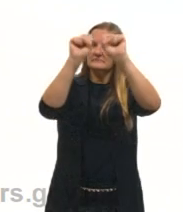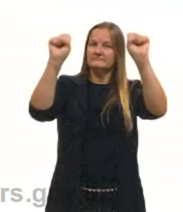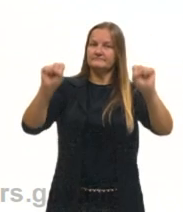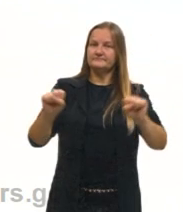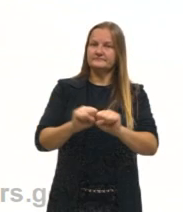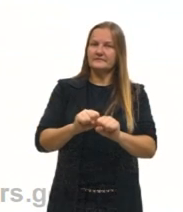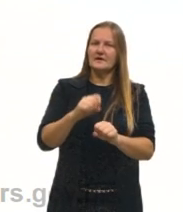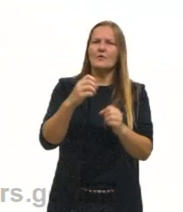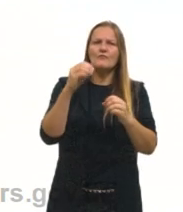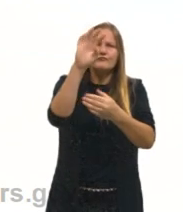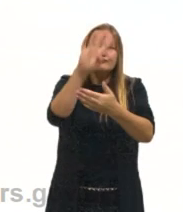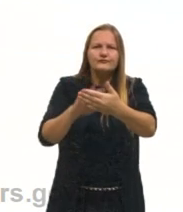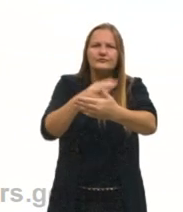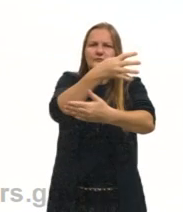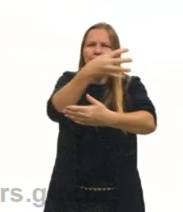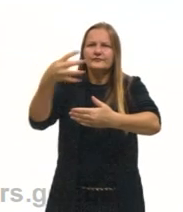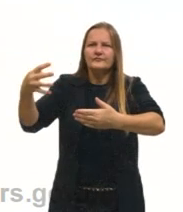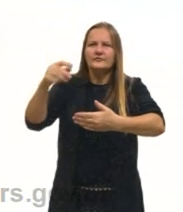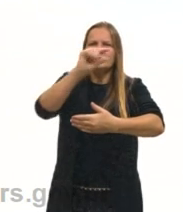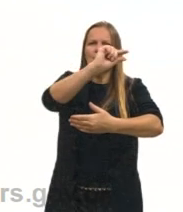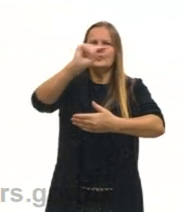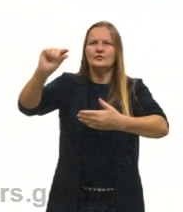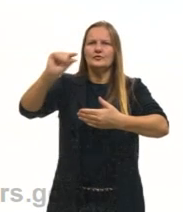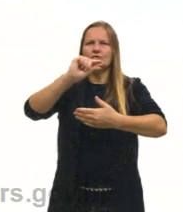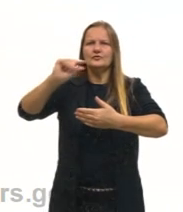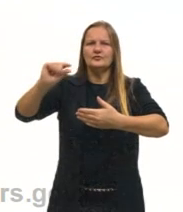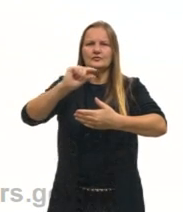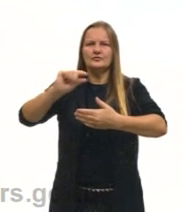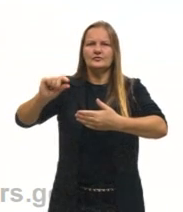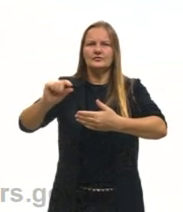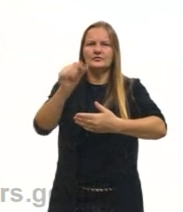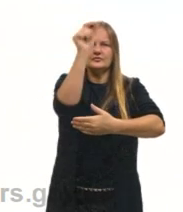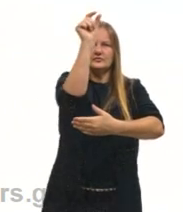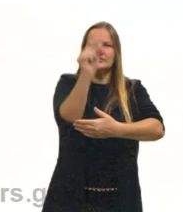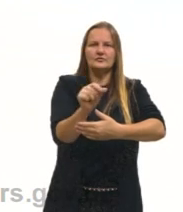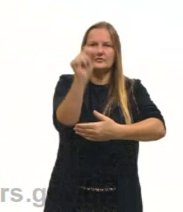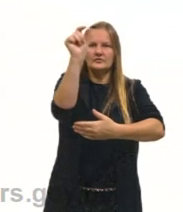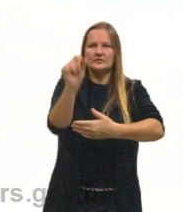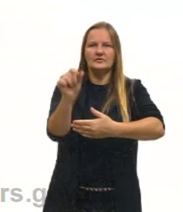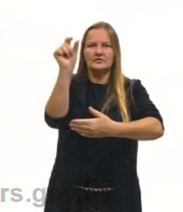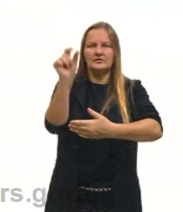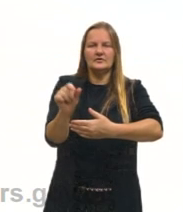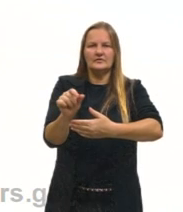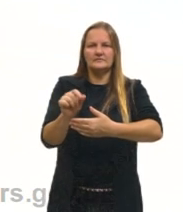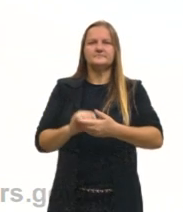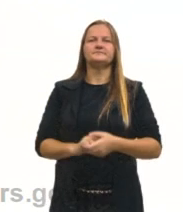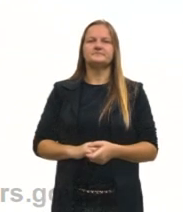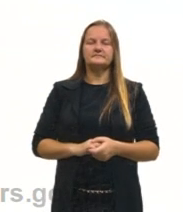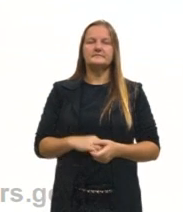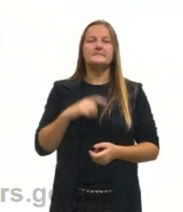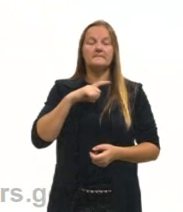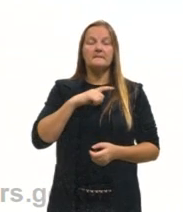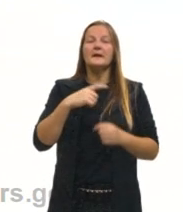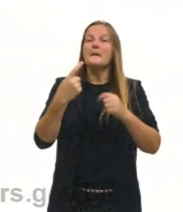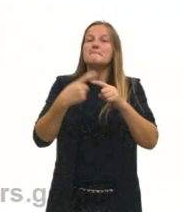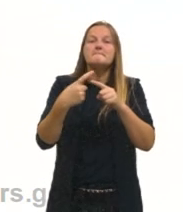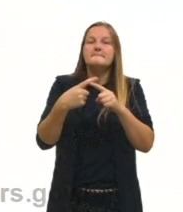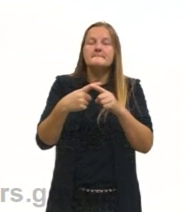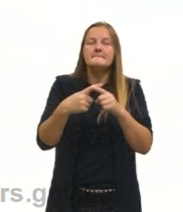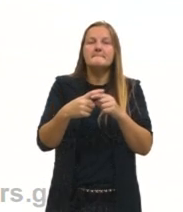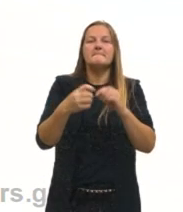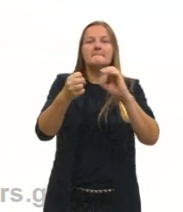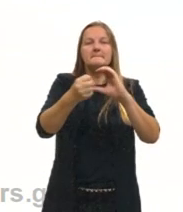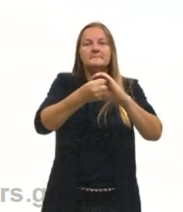forma está bela Ou seja eu tenho eixo Y e x né eu tenho linhas eu tenho colunas ela é em função